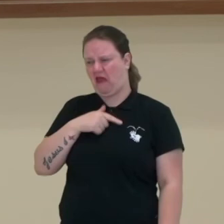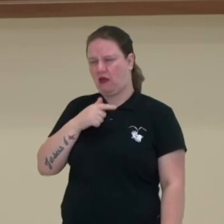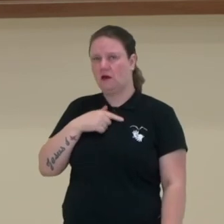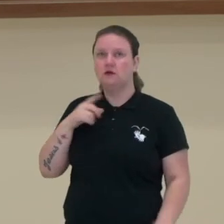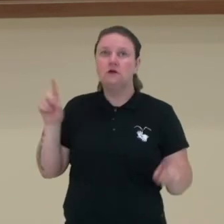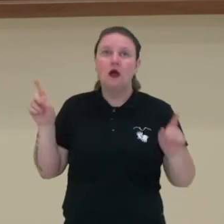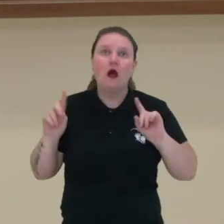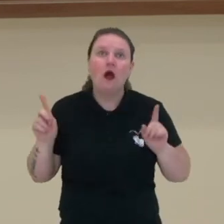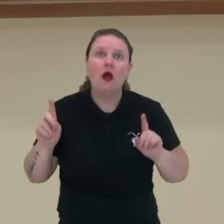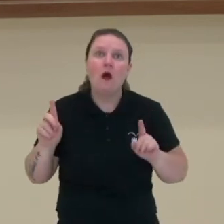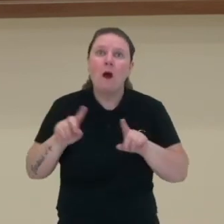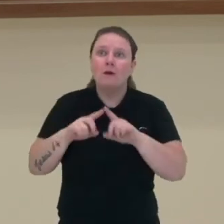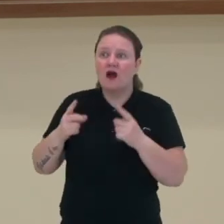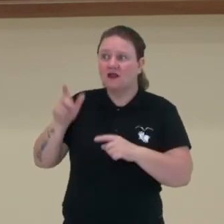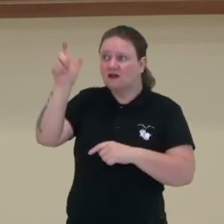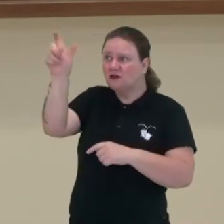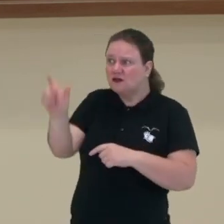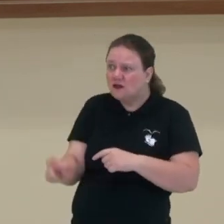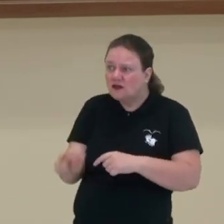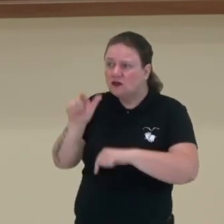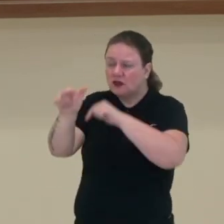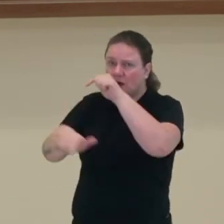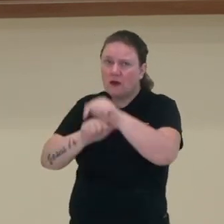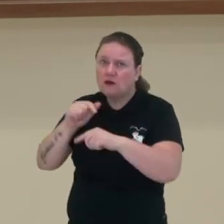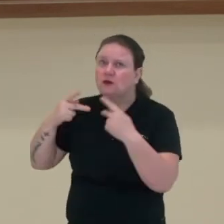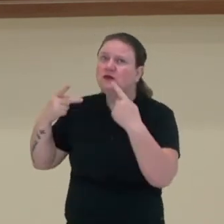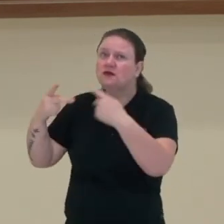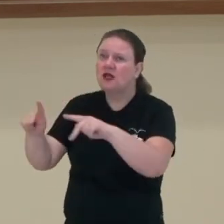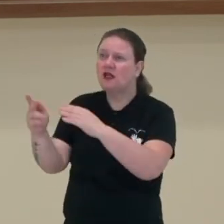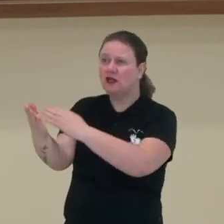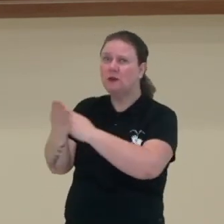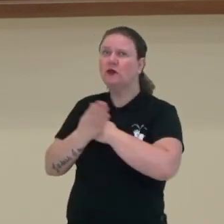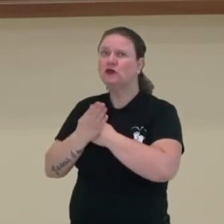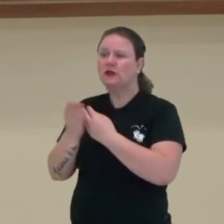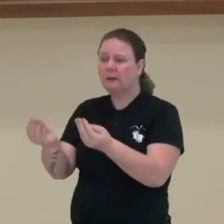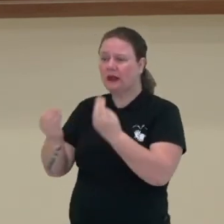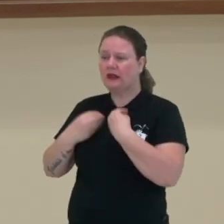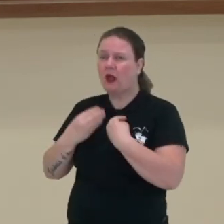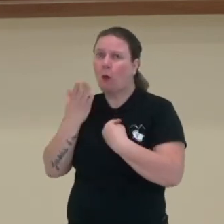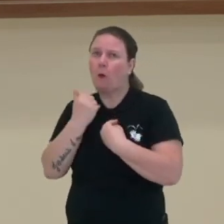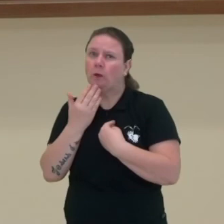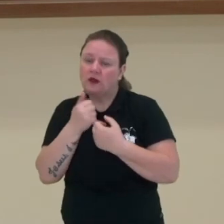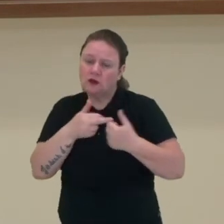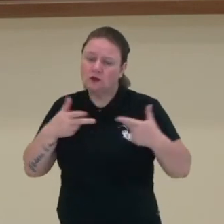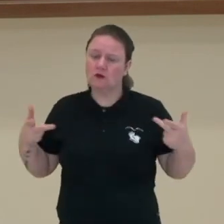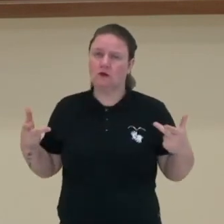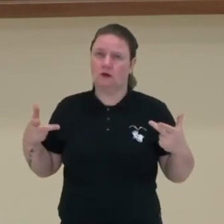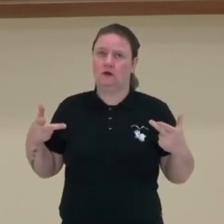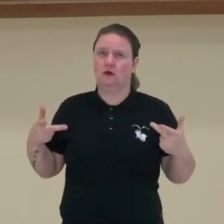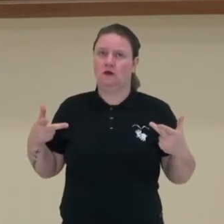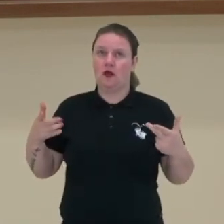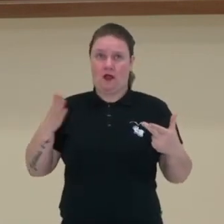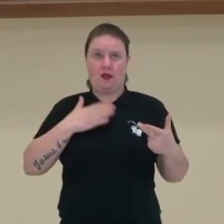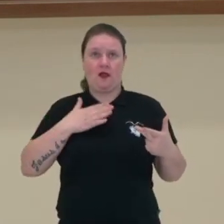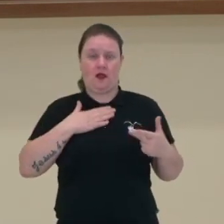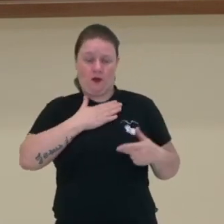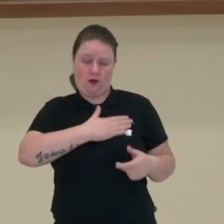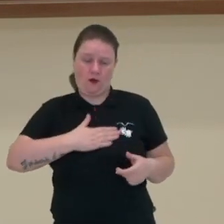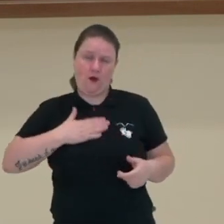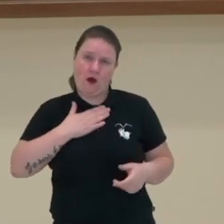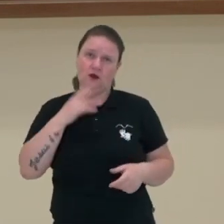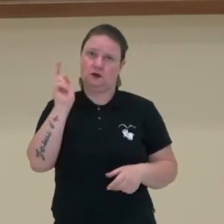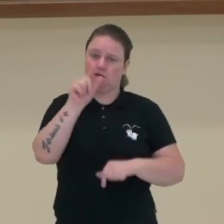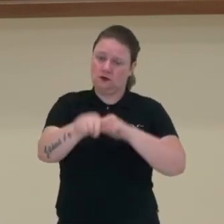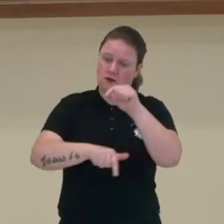é essa profissão que te traz sustento. Eu costumo dizer que a minha profissão é maravilhosa, o meu trabalho é muito abençoado, porque é